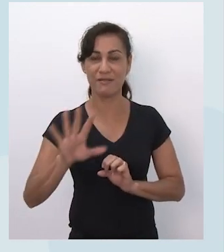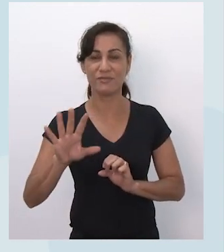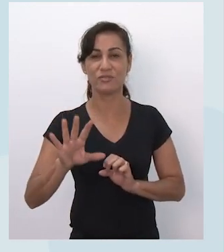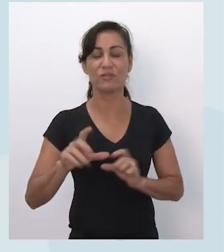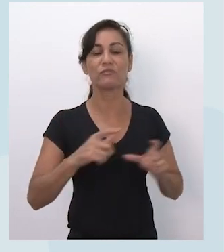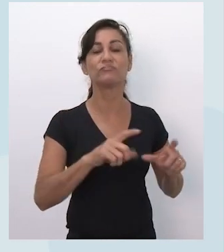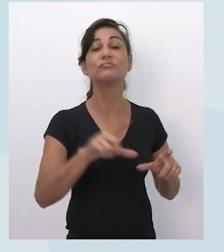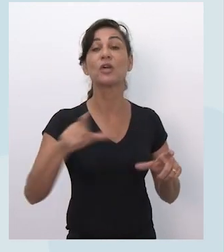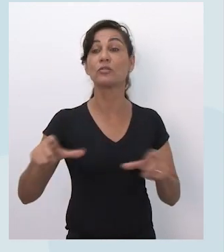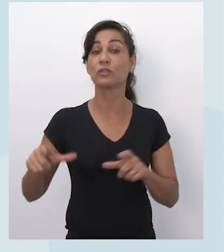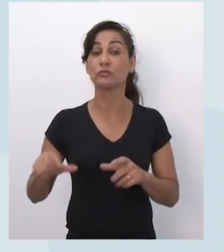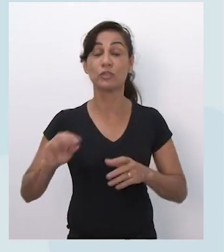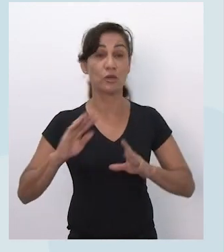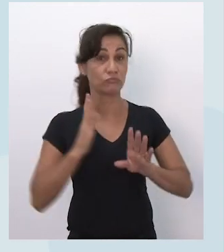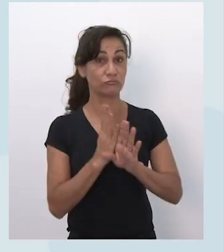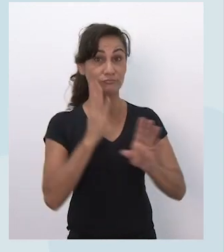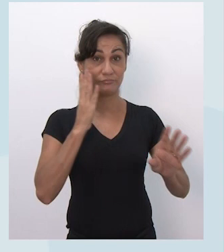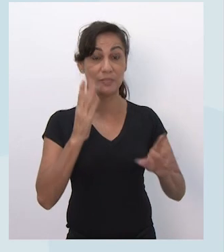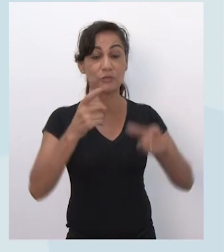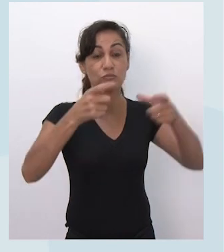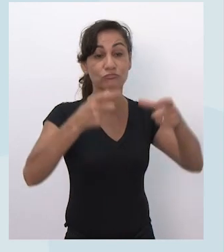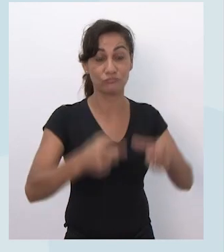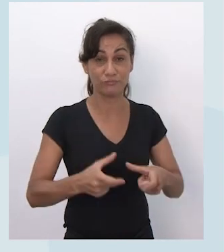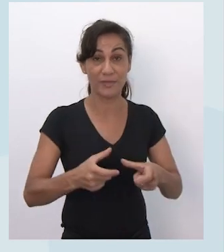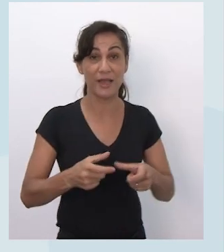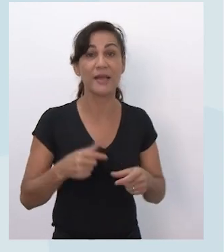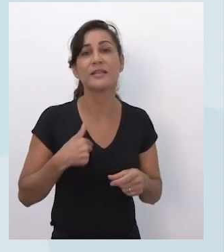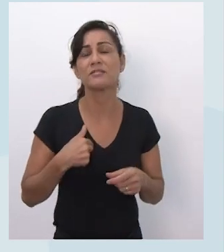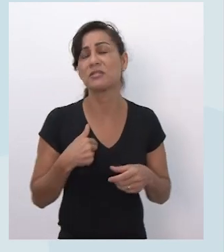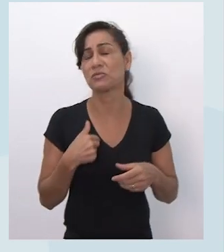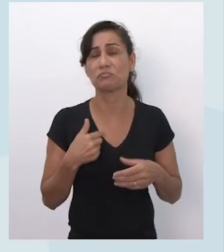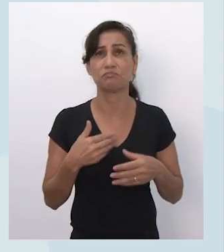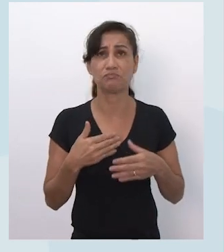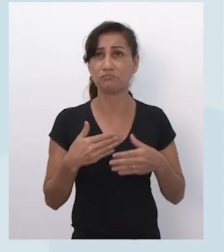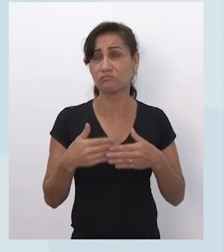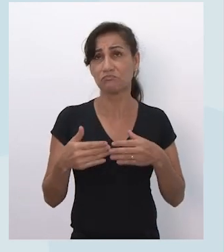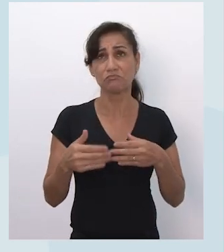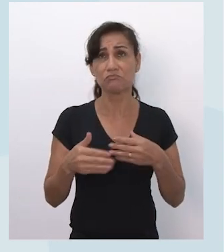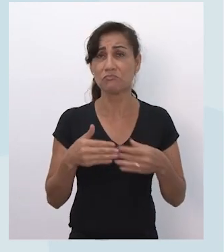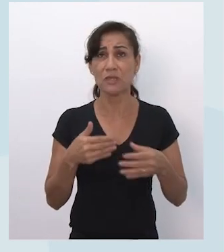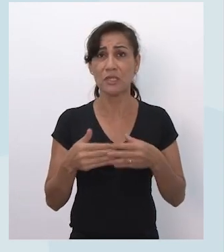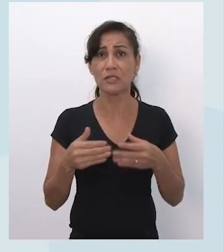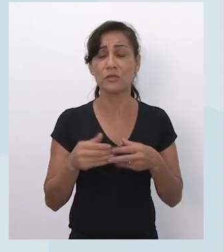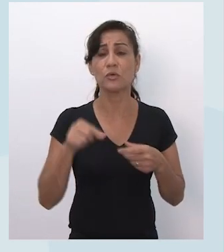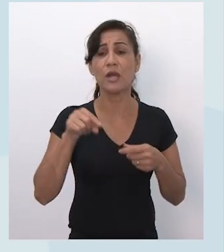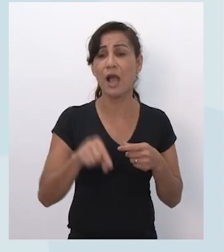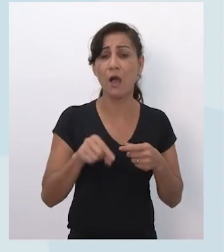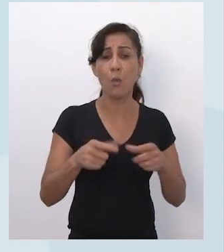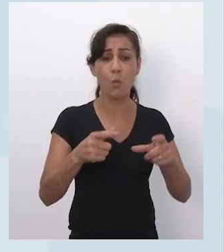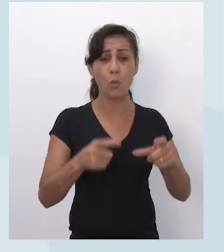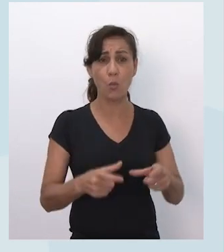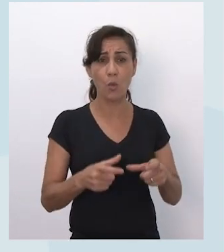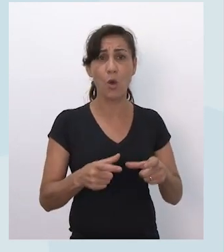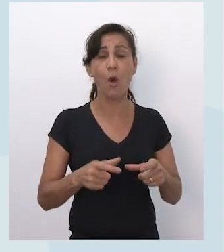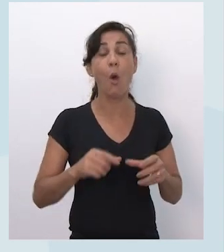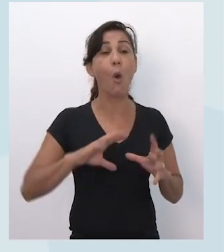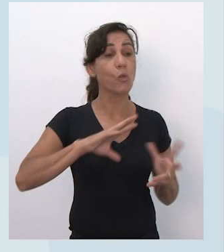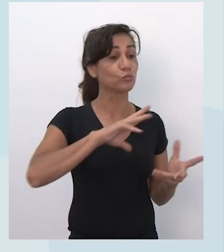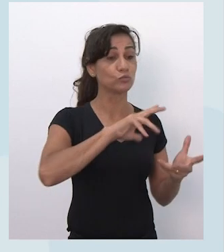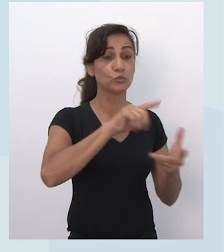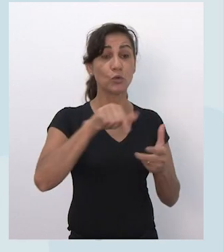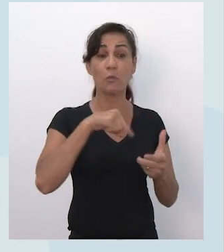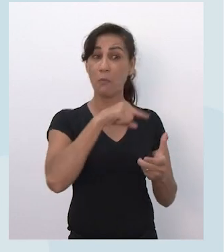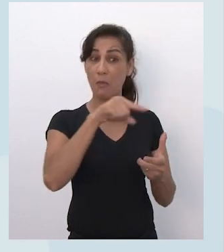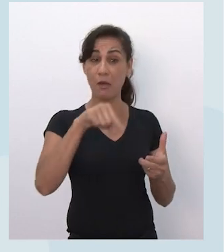que se ocorre algum fenômeno em determinado lugar, né, seja na escala do local ou do global, vai